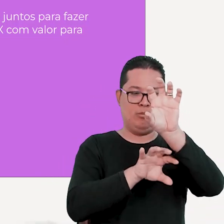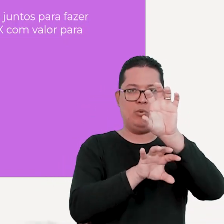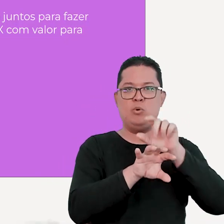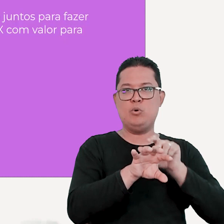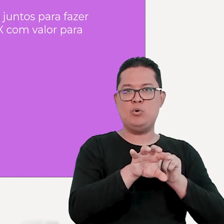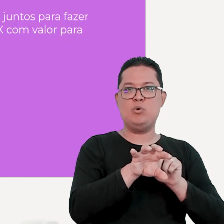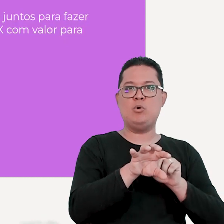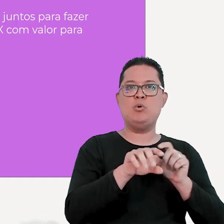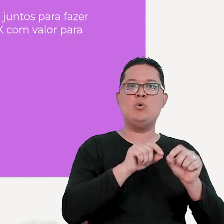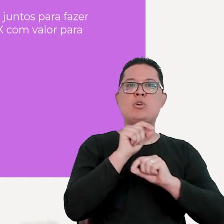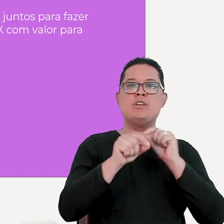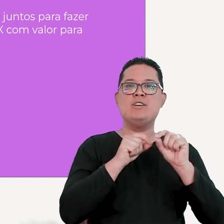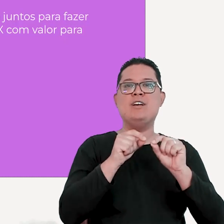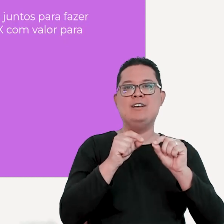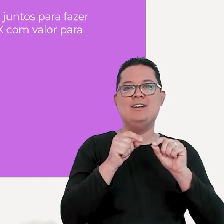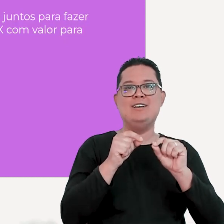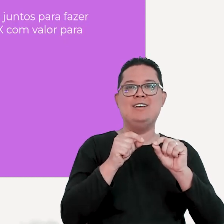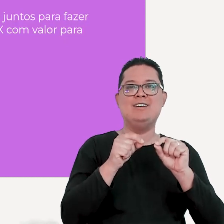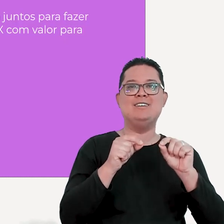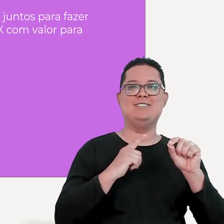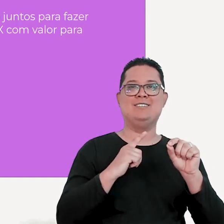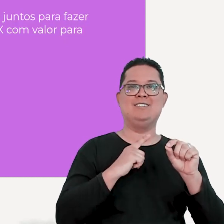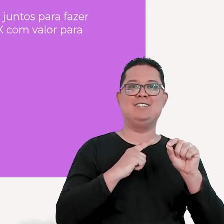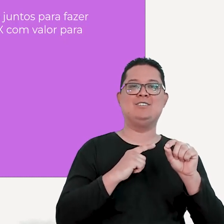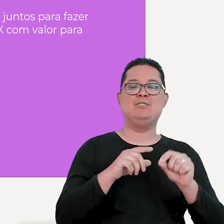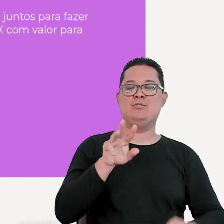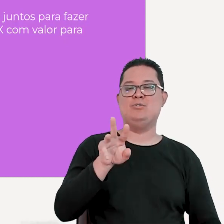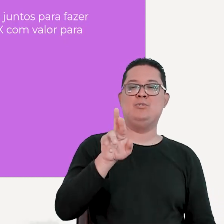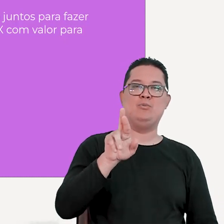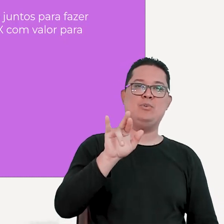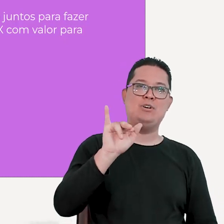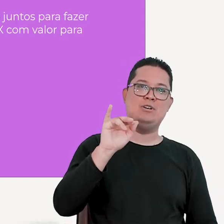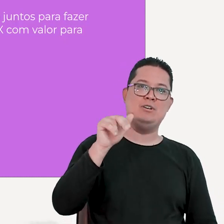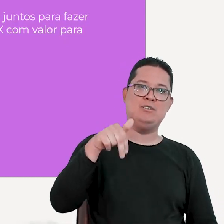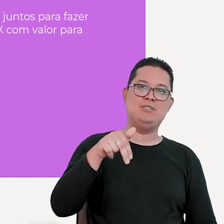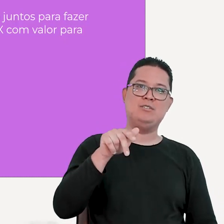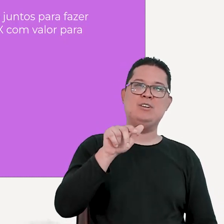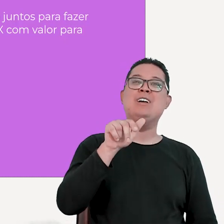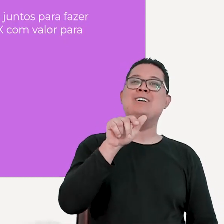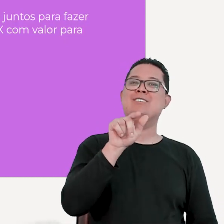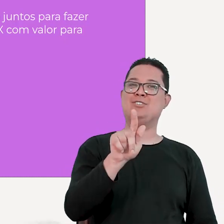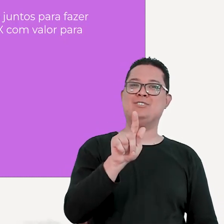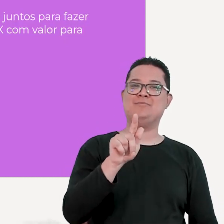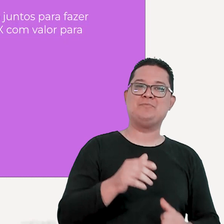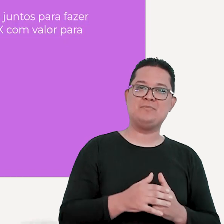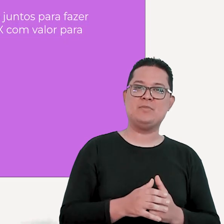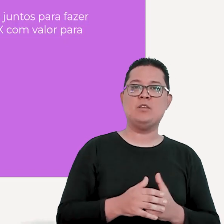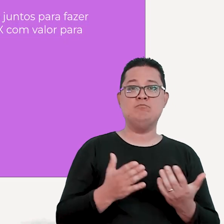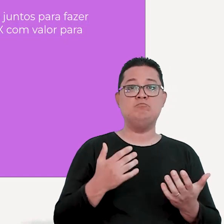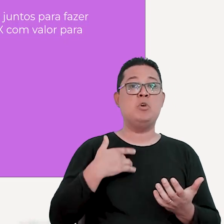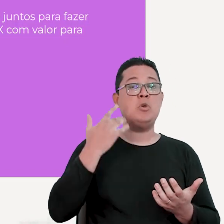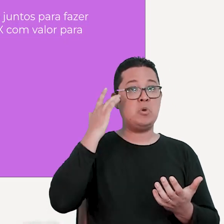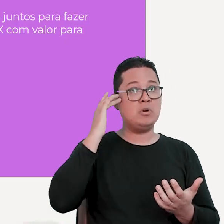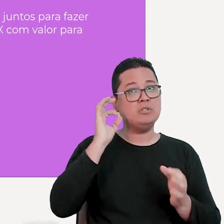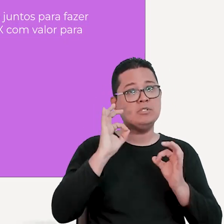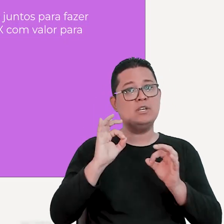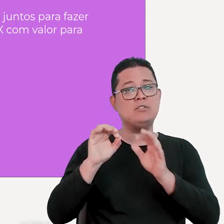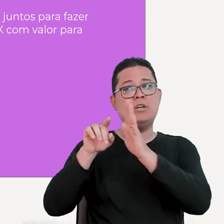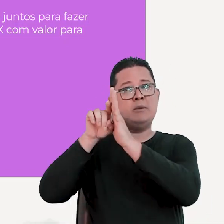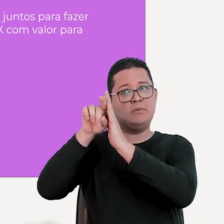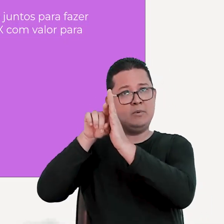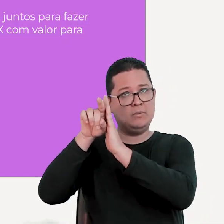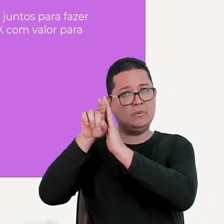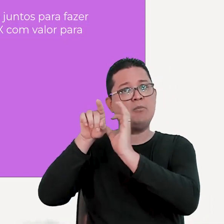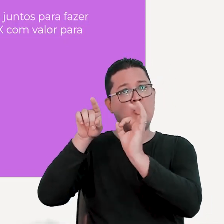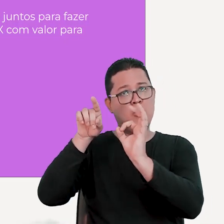mundo ideal, o interessante seria ter pessoas especialistas em pesquisa fazendo esse trabalho, pessoas especialistas